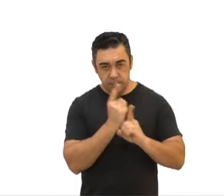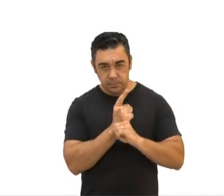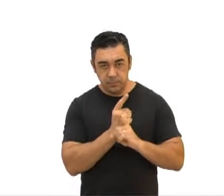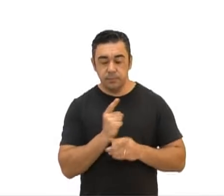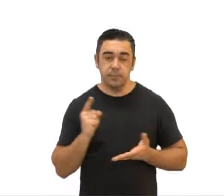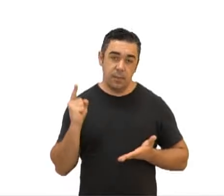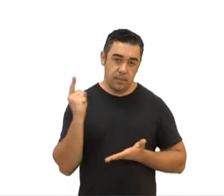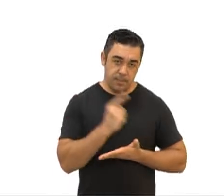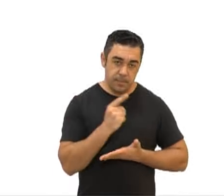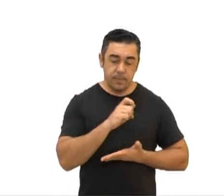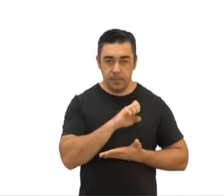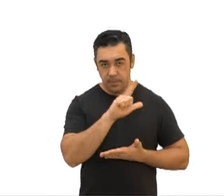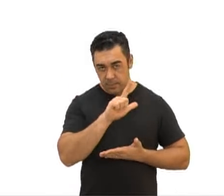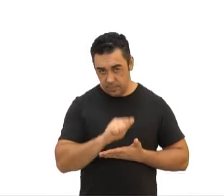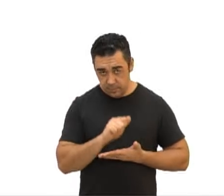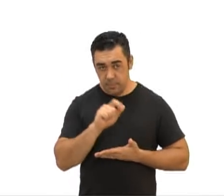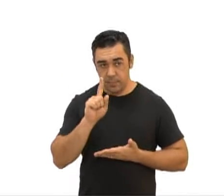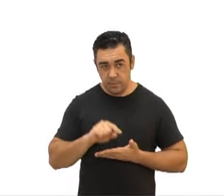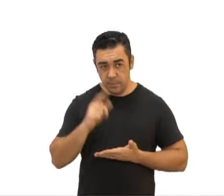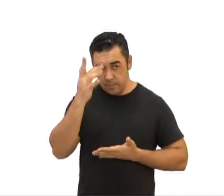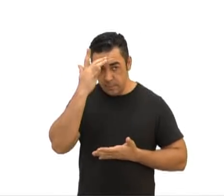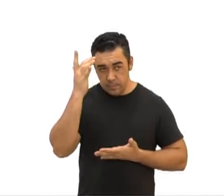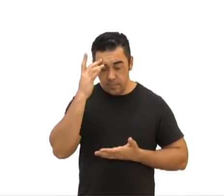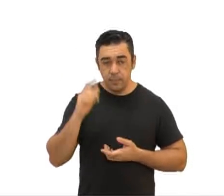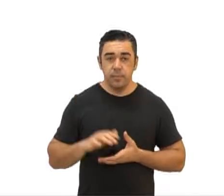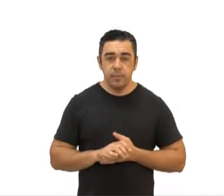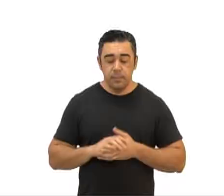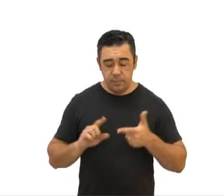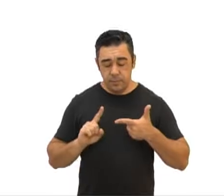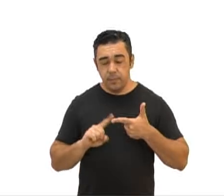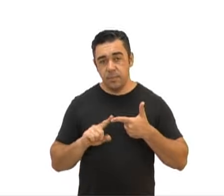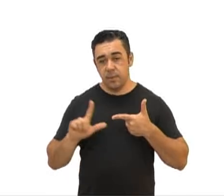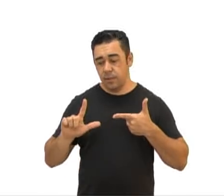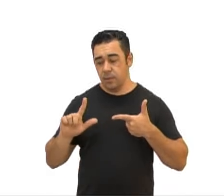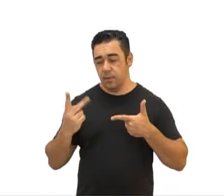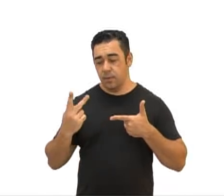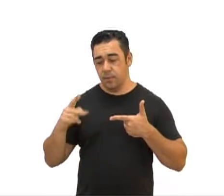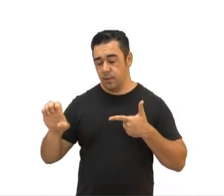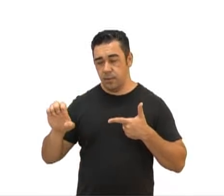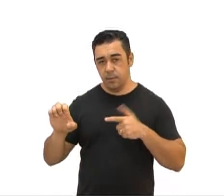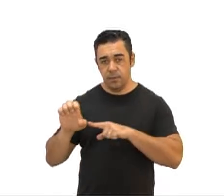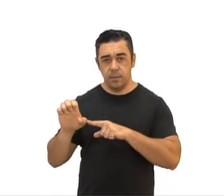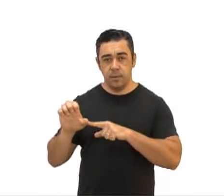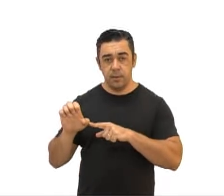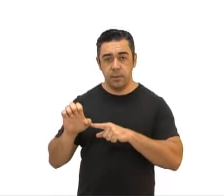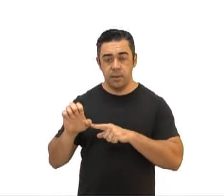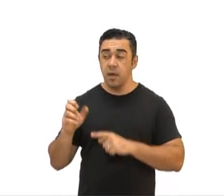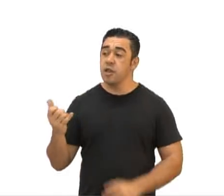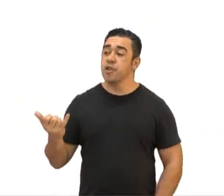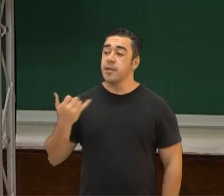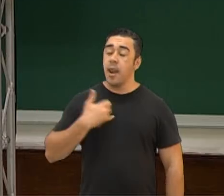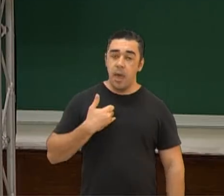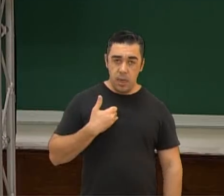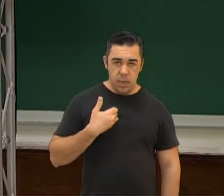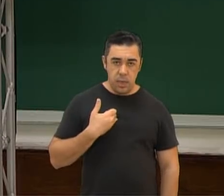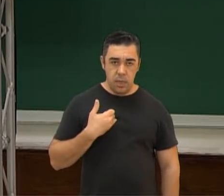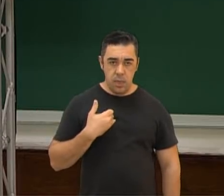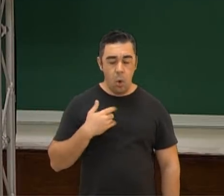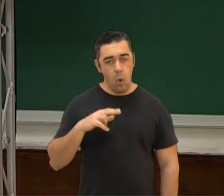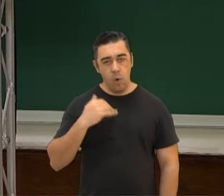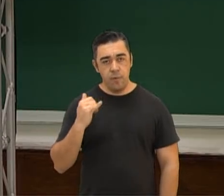ali ela como pronome pessoal do caso reto e lhe como pronome oblíquo átono, né? Disse lhe, disse a ele,